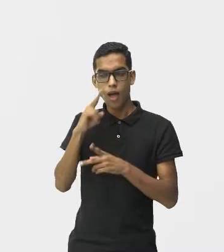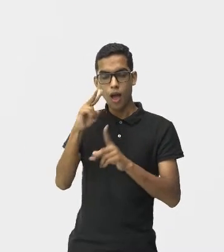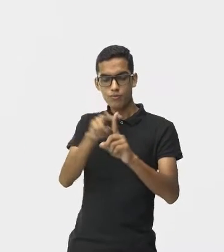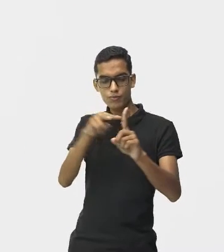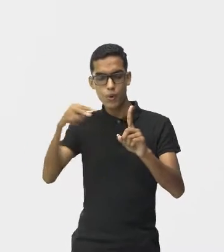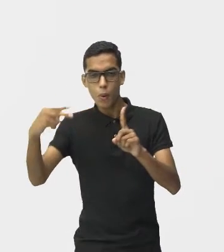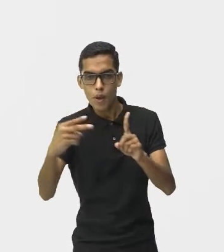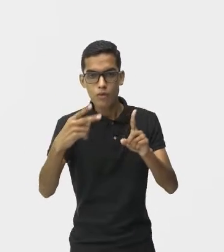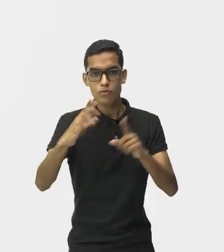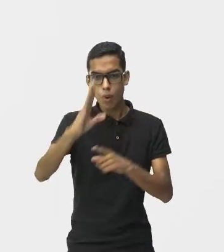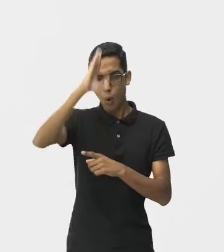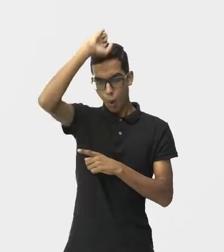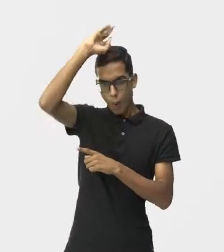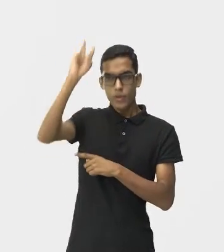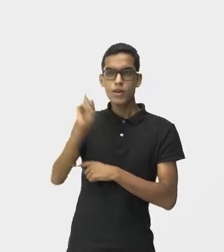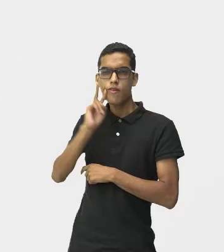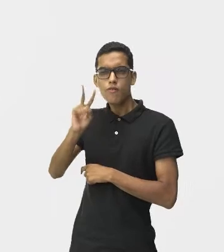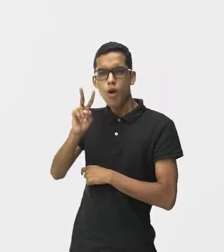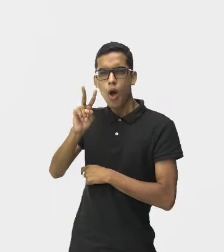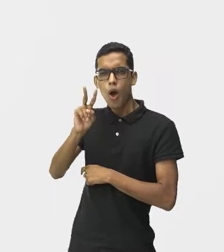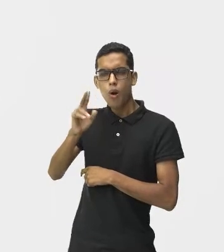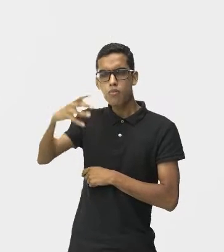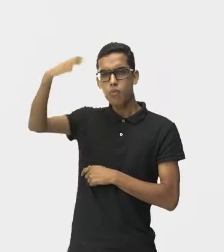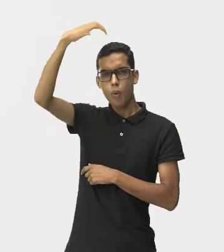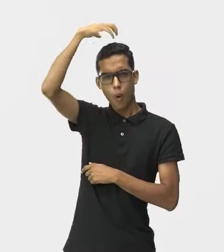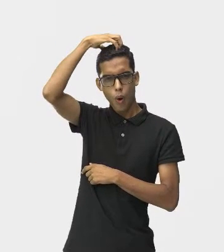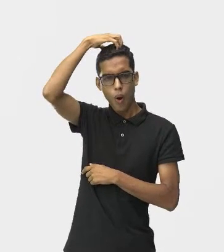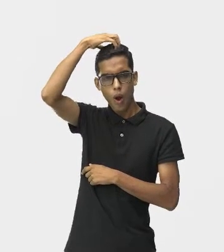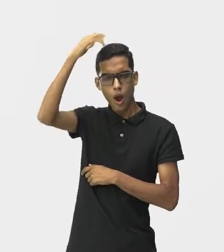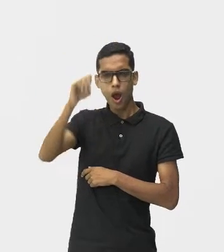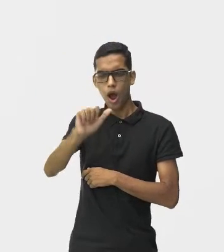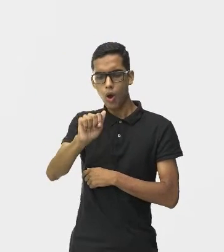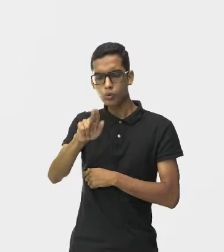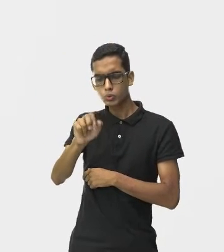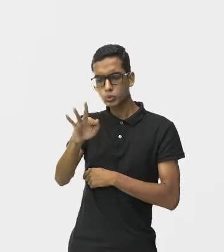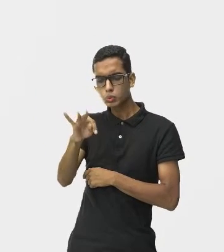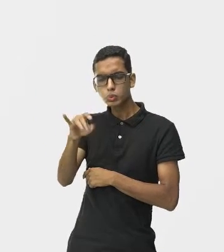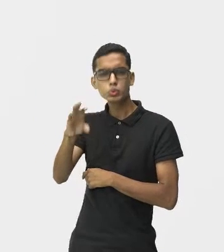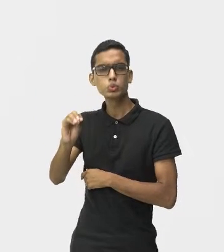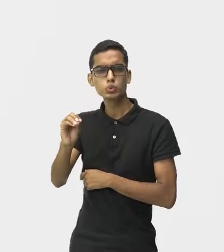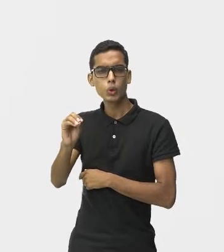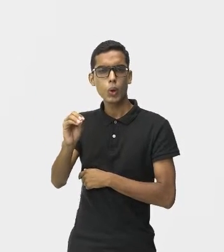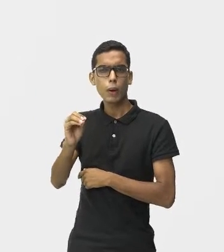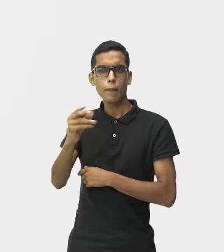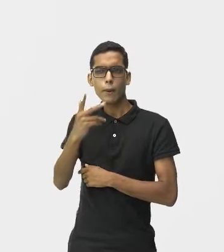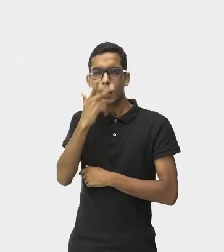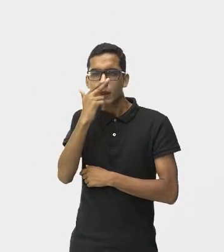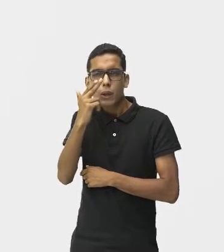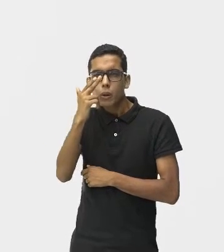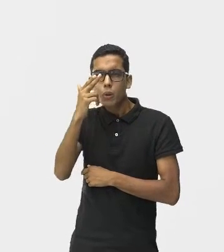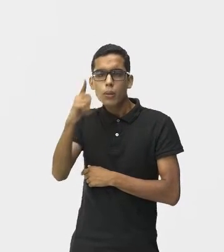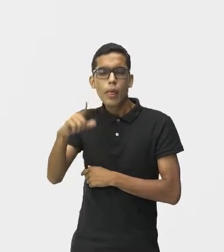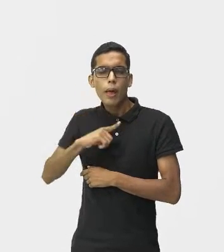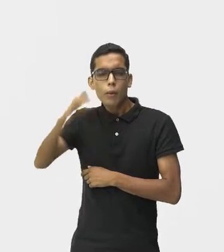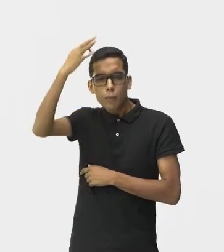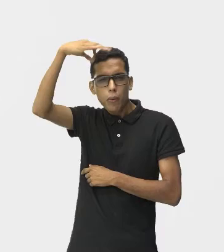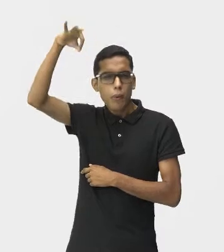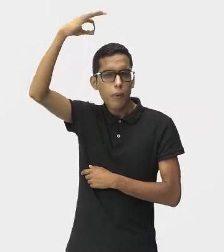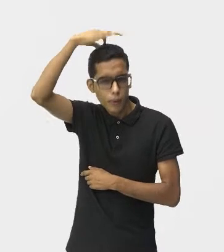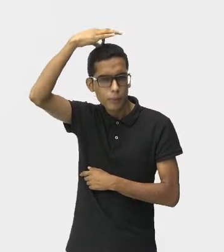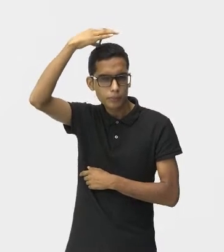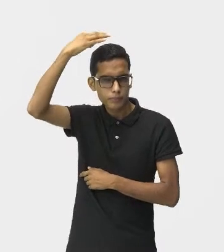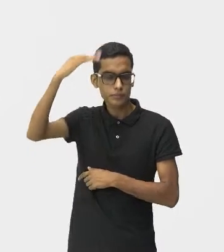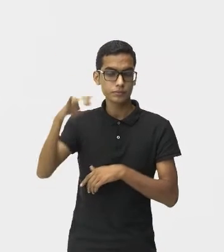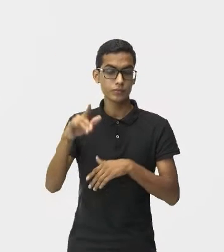como Augusto, né, gente? Algo divino. E também o cristianismo veio valorizar